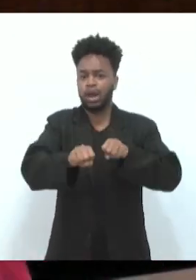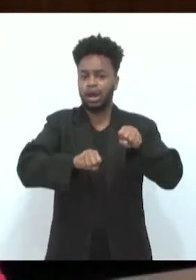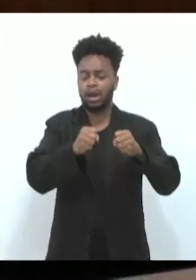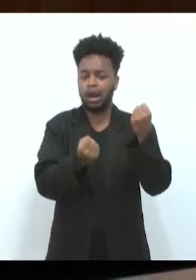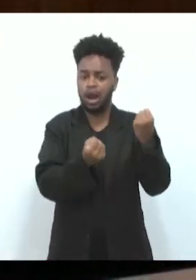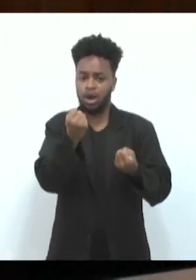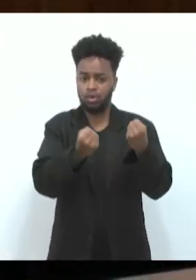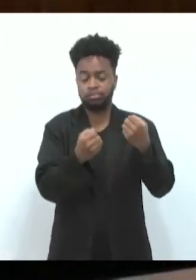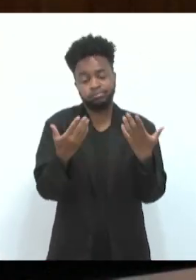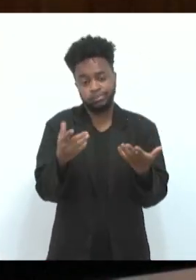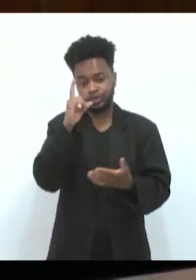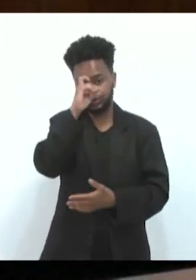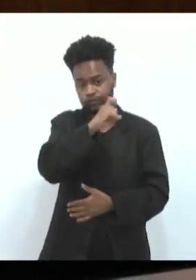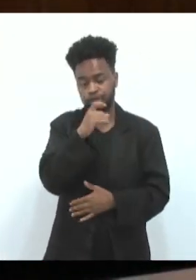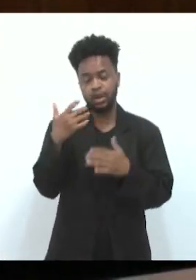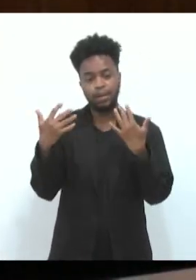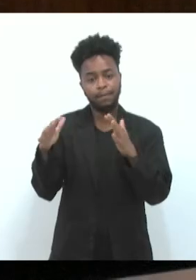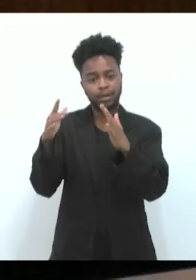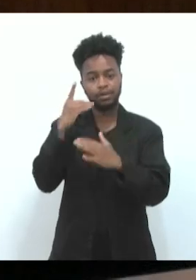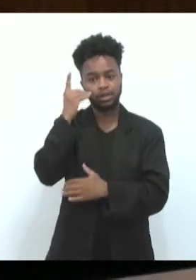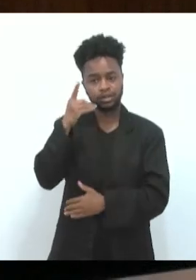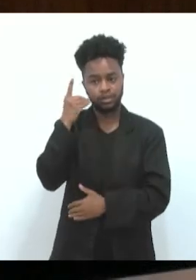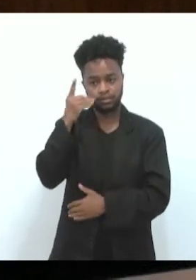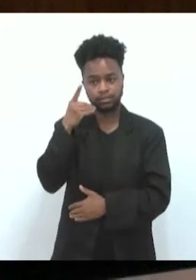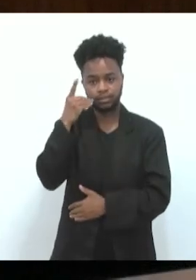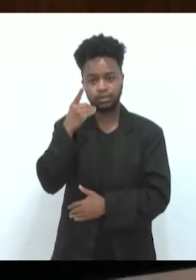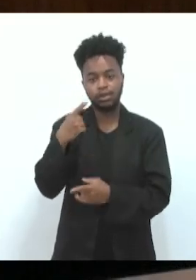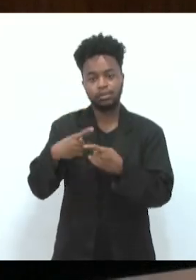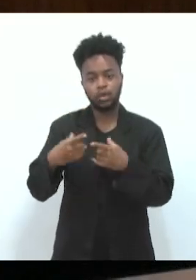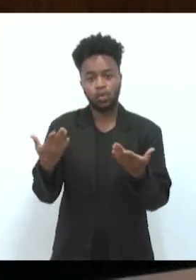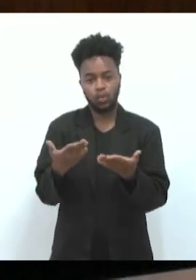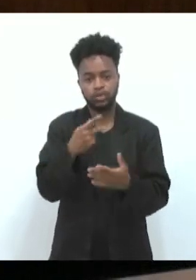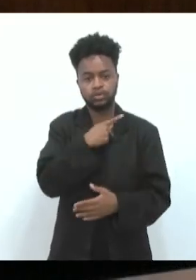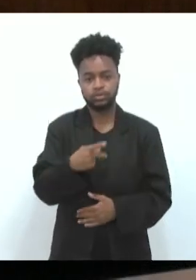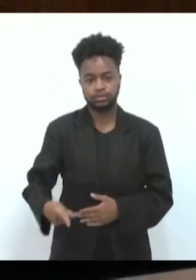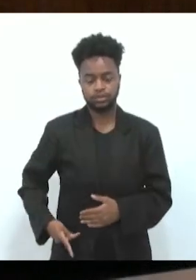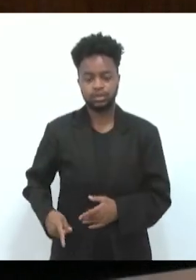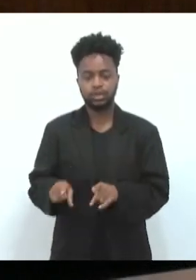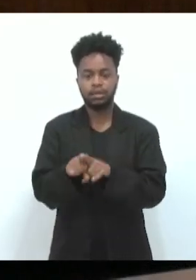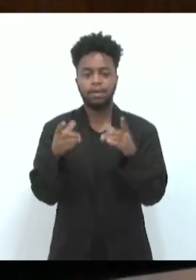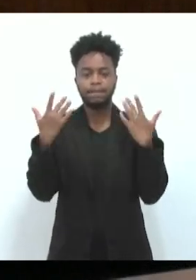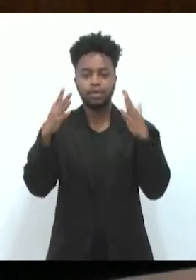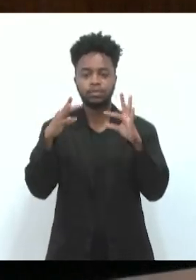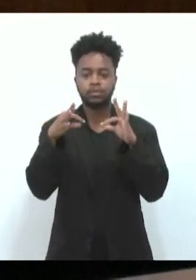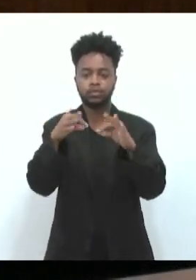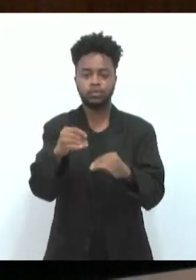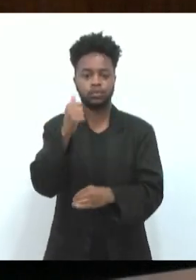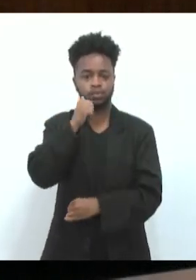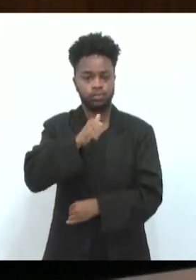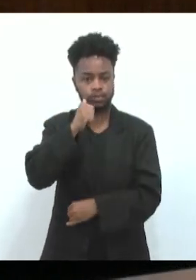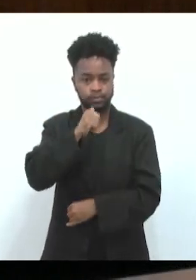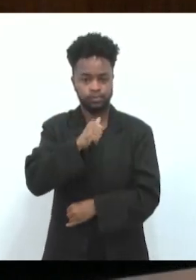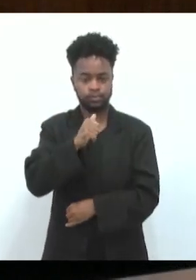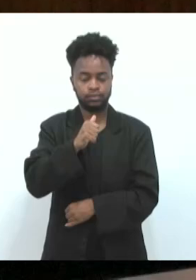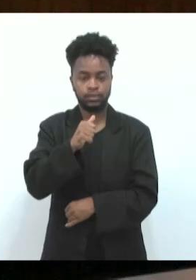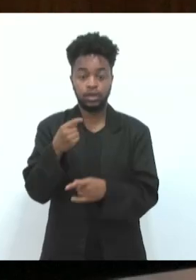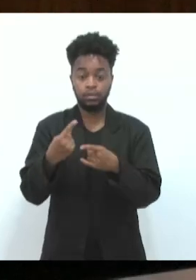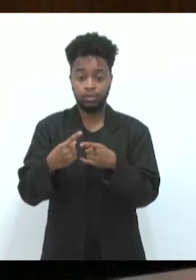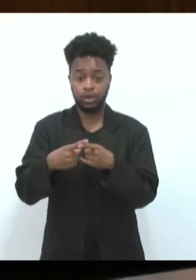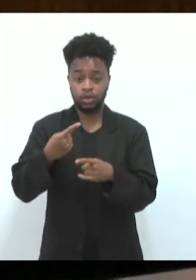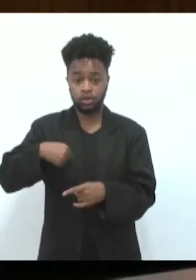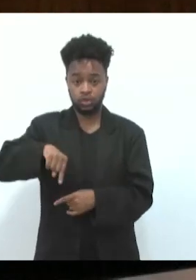difícil. Parabéns à deputada por estar presidindo hoje, parabéns a todas as mulheres, porque